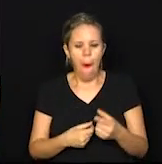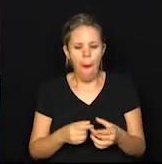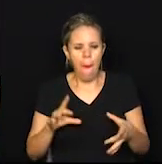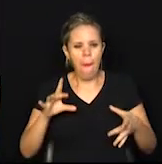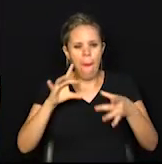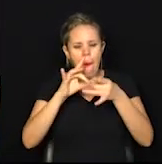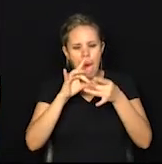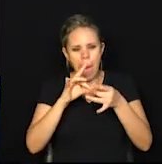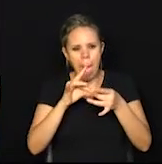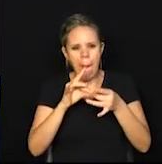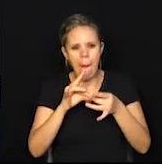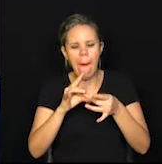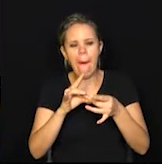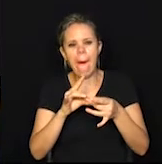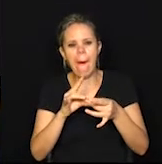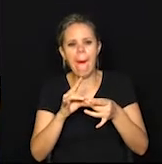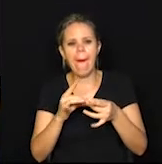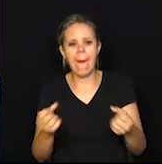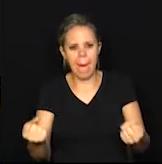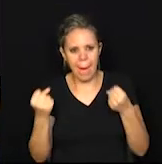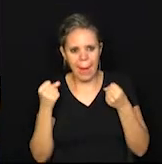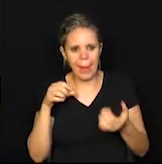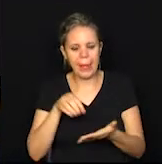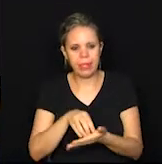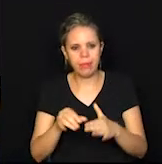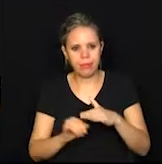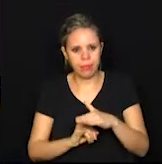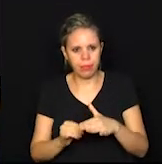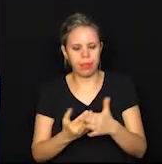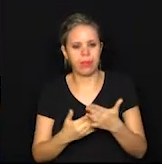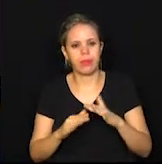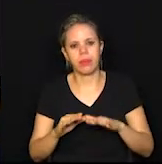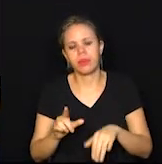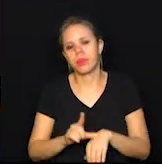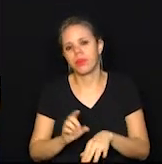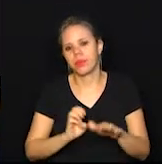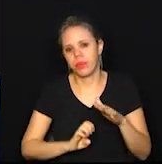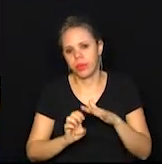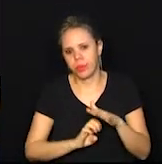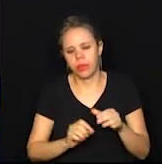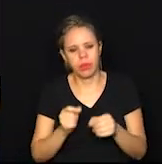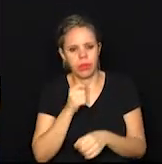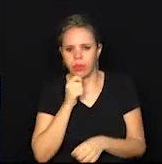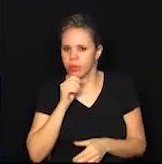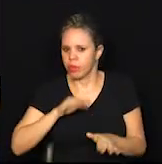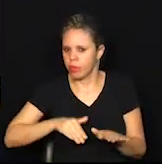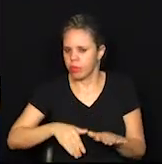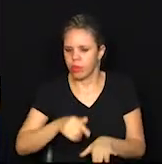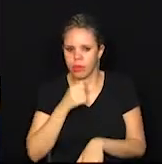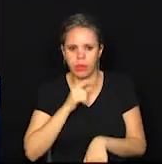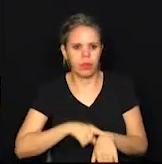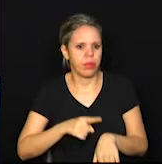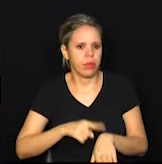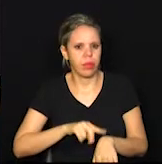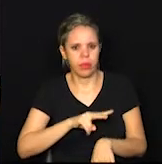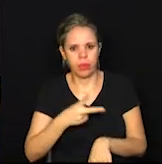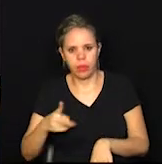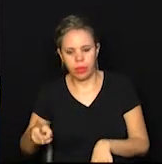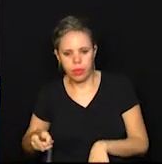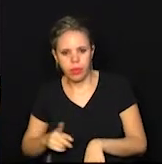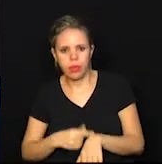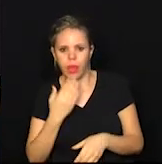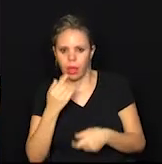parceria, até mesmo com academias, principalmente foi com academias, ainda não fizemos com clubes, em horários de